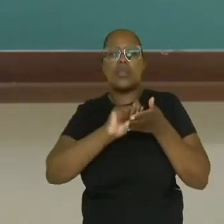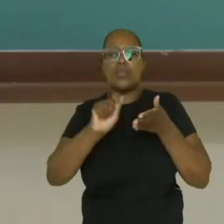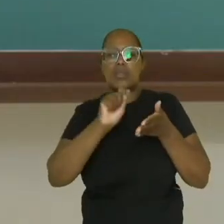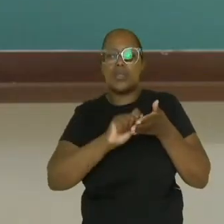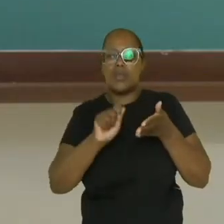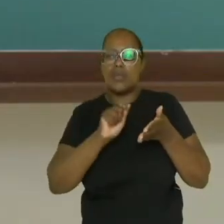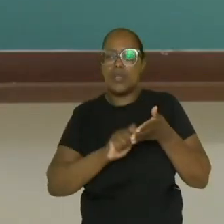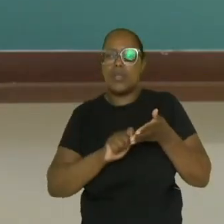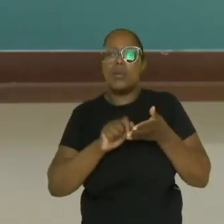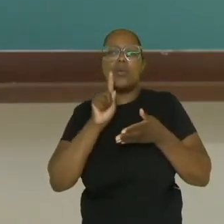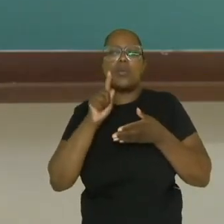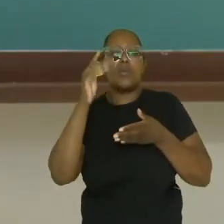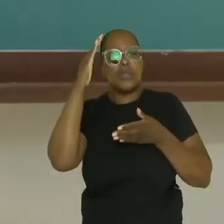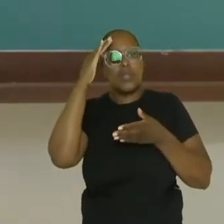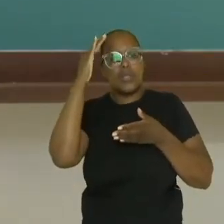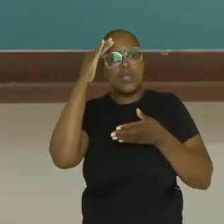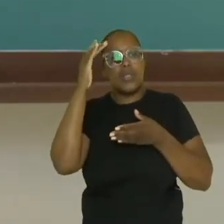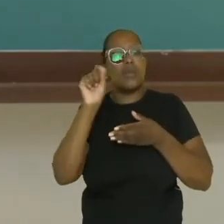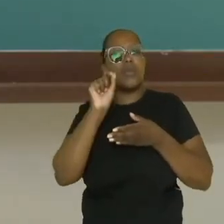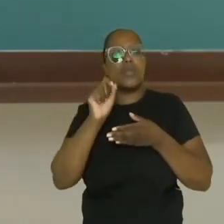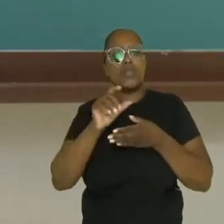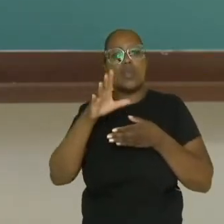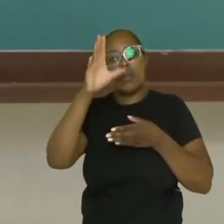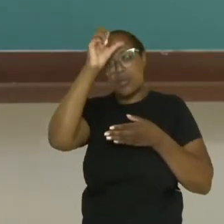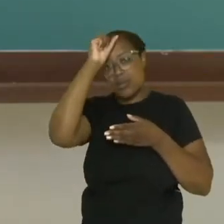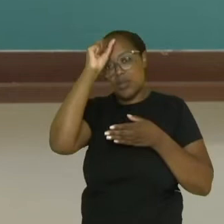que é a luz. Pense e eu já volto.